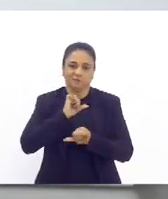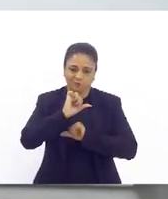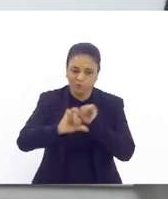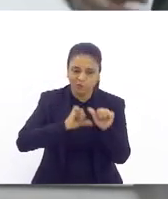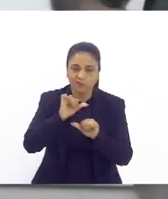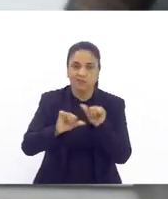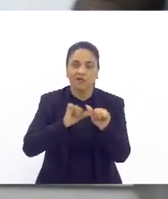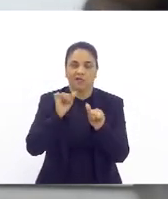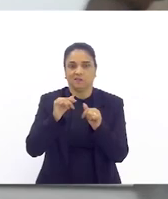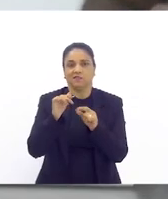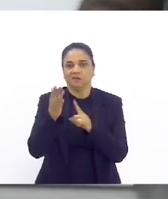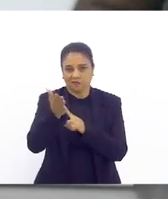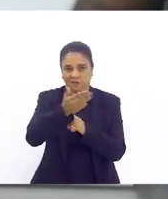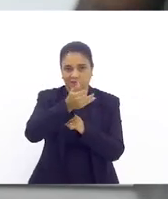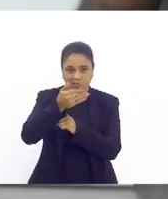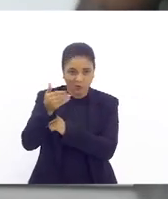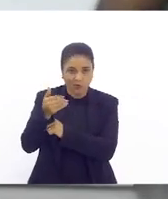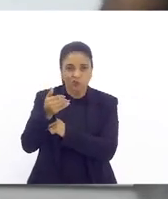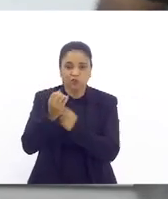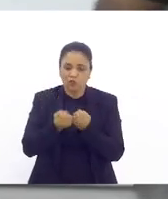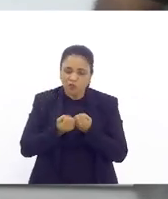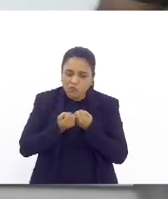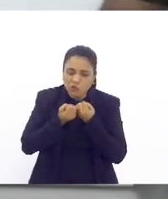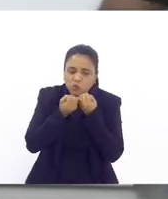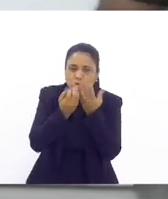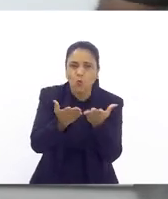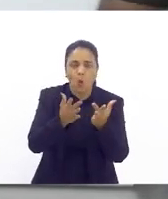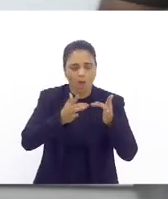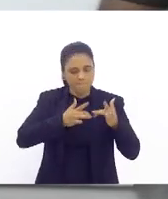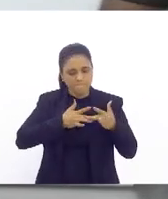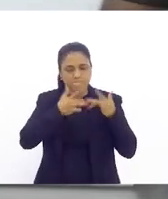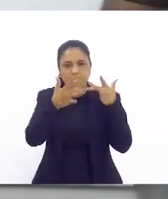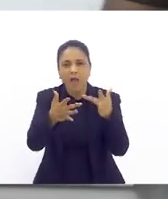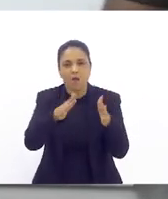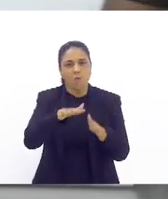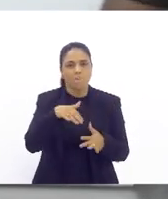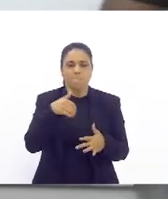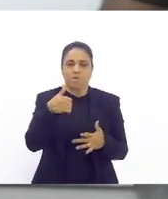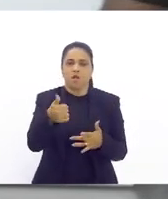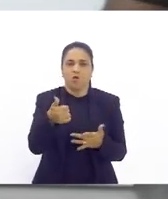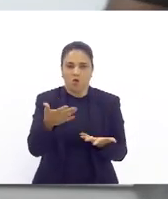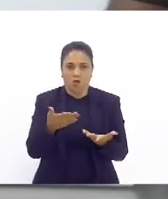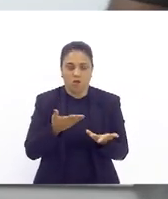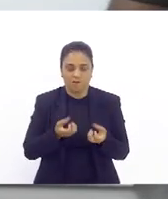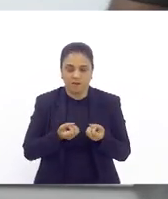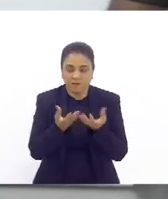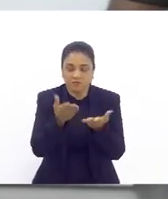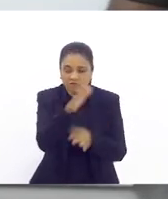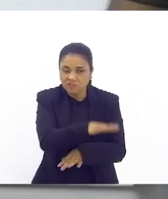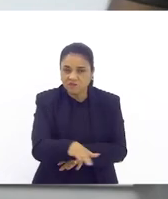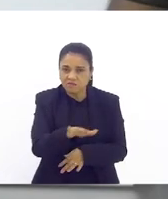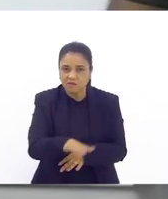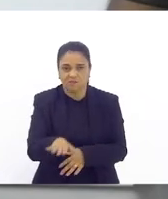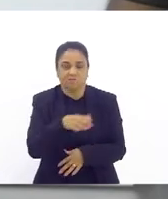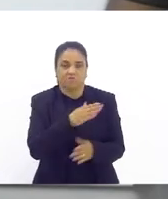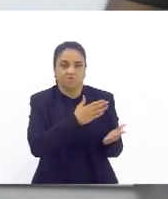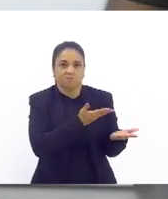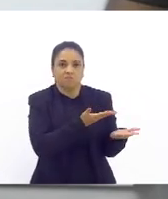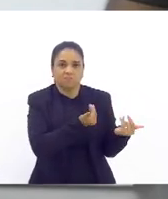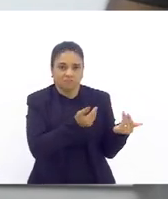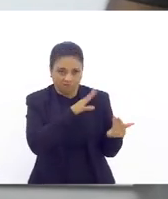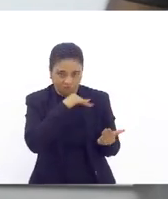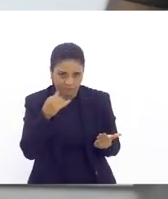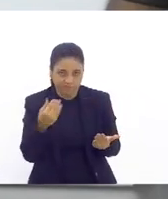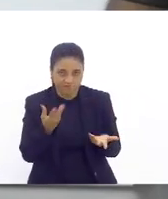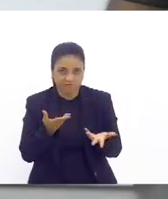para oferecer o melhor aos as nossas crianças e adolescentes então enfim E então